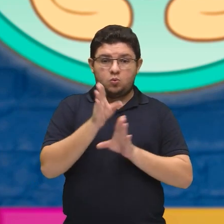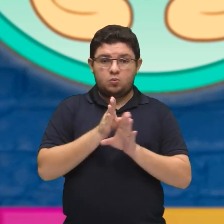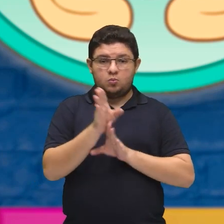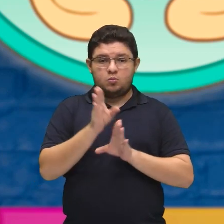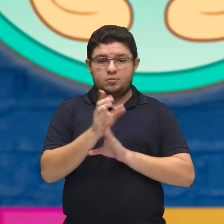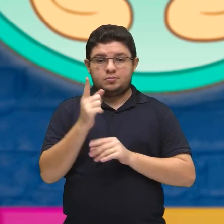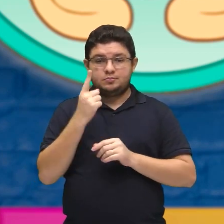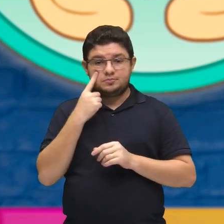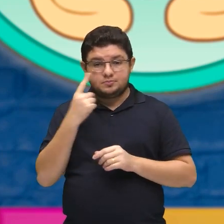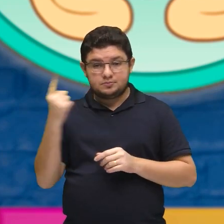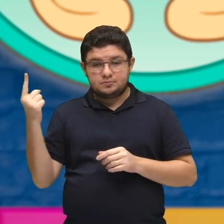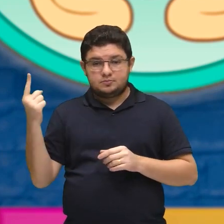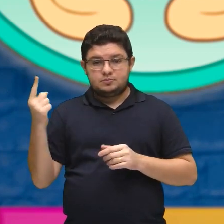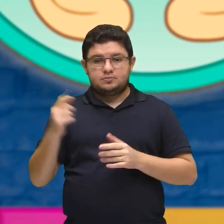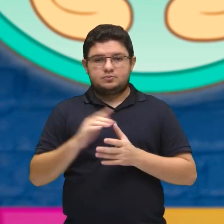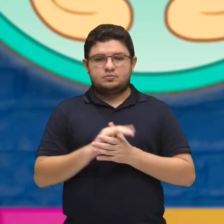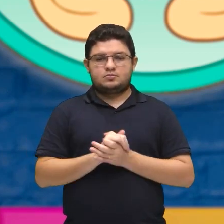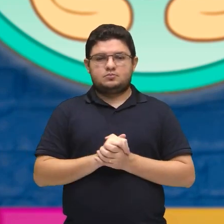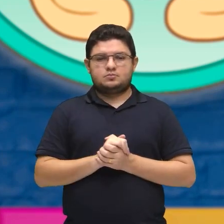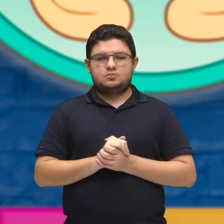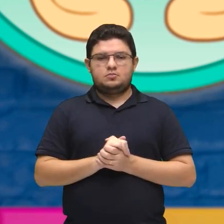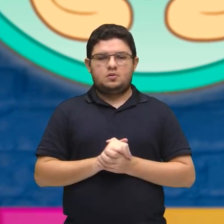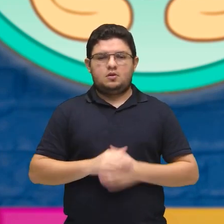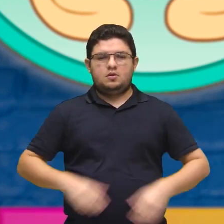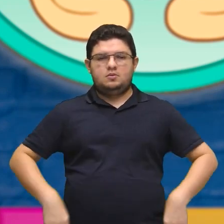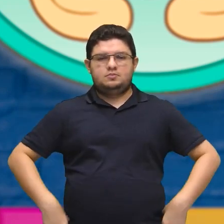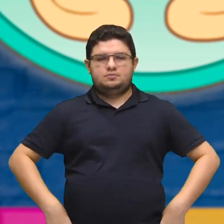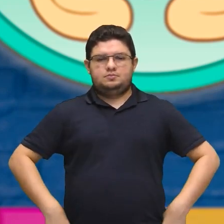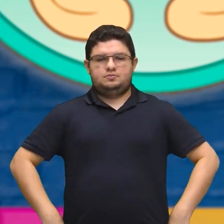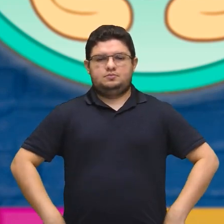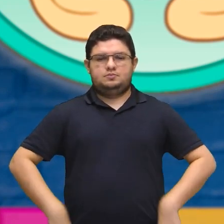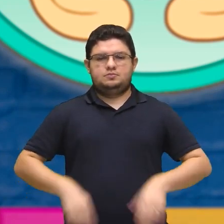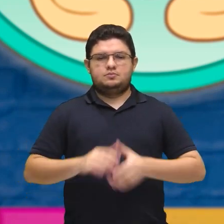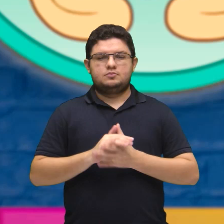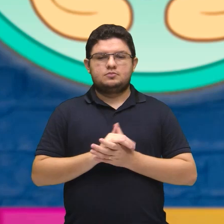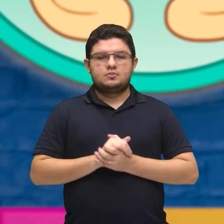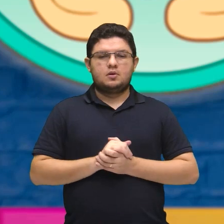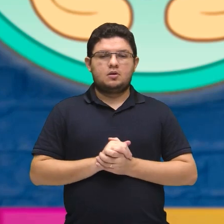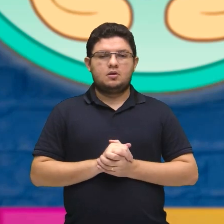Pode passando. Aí, ó. Com essas situações